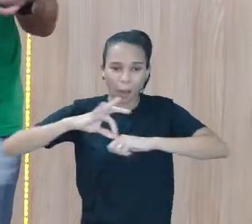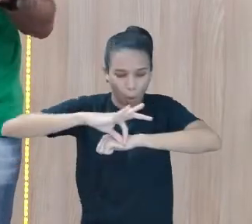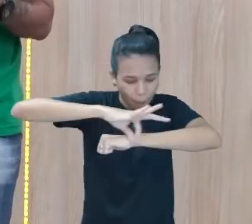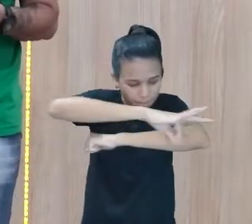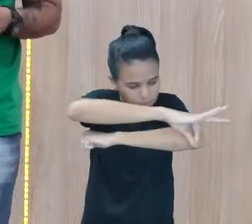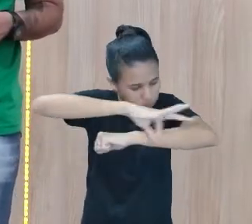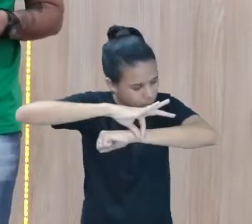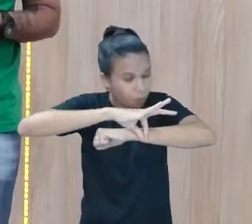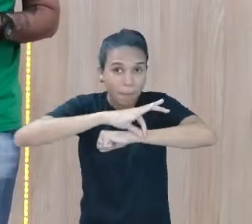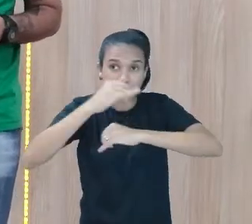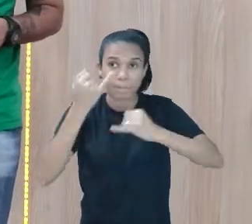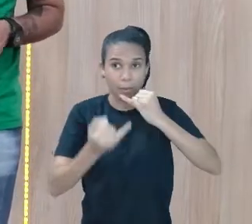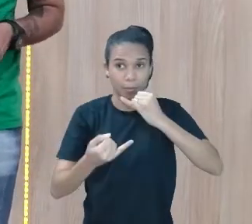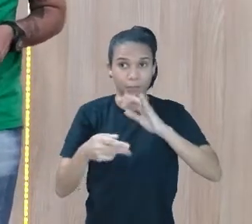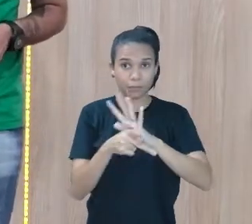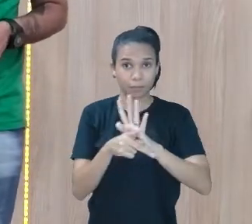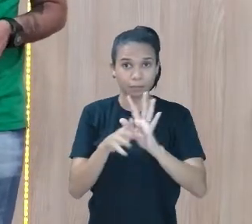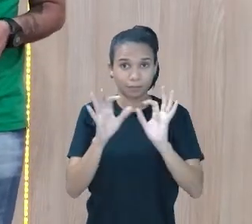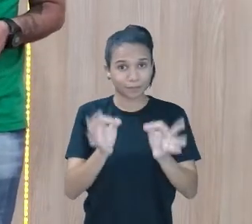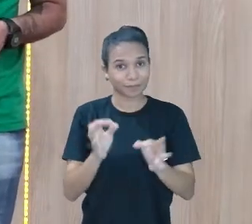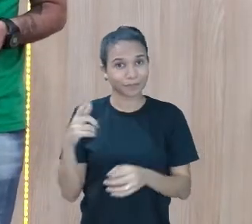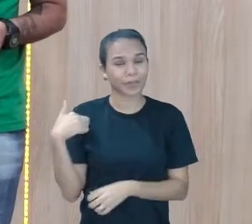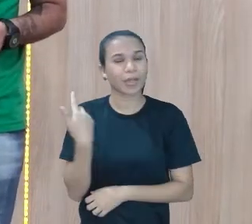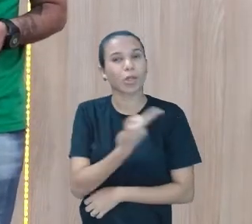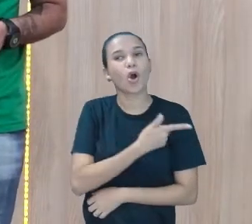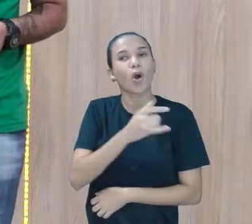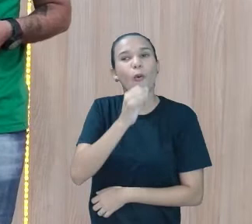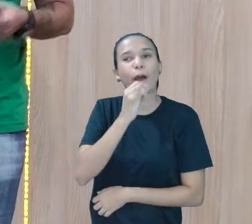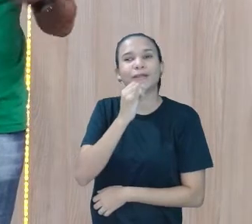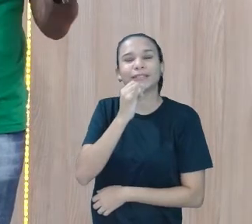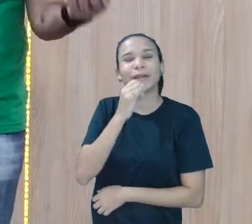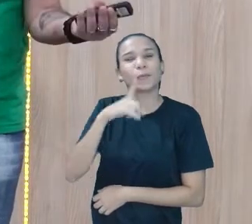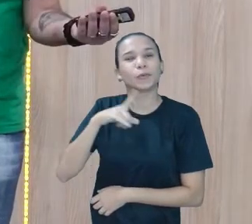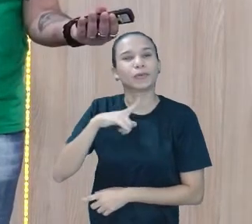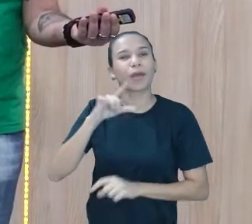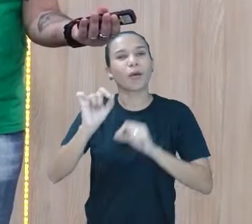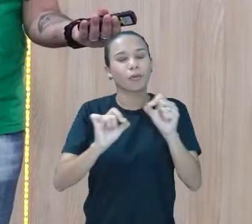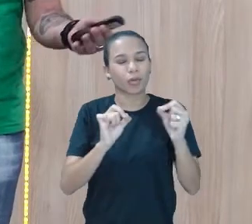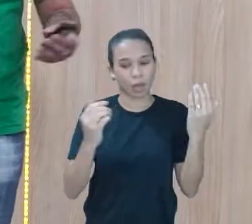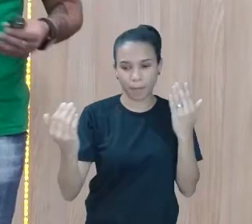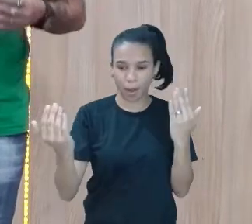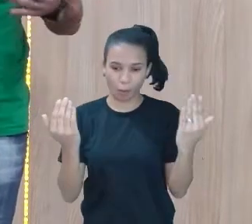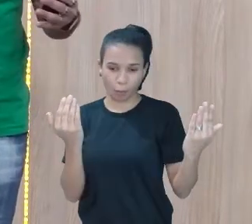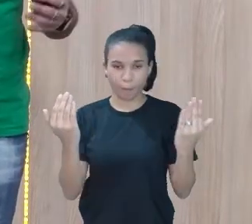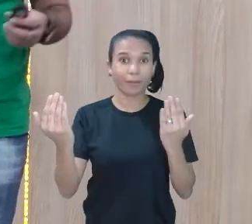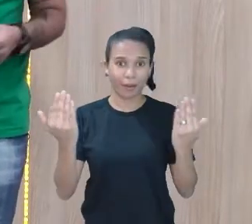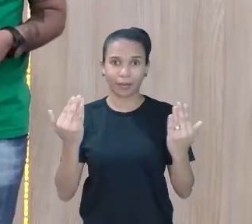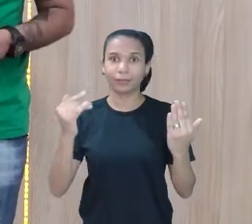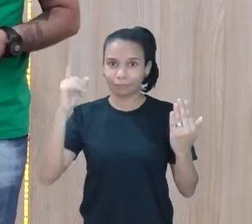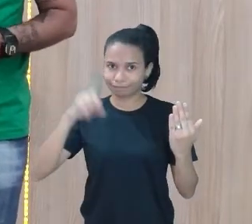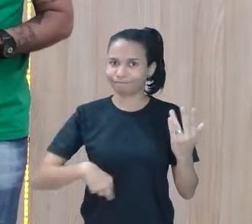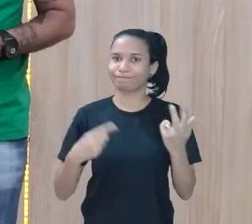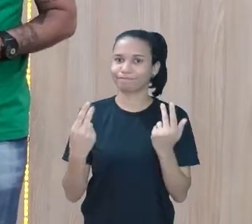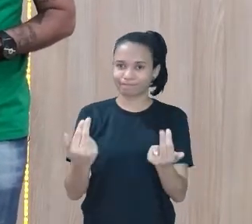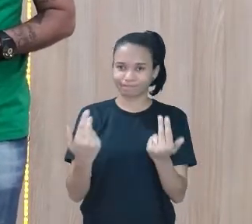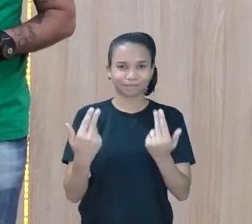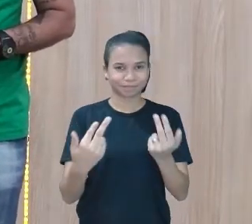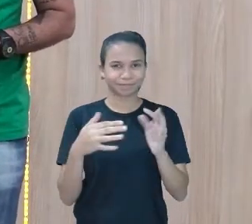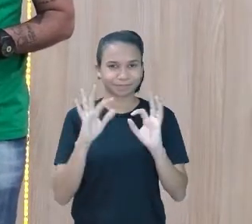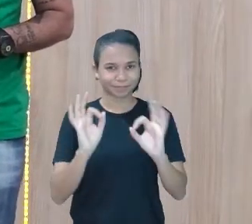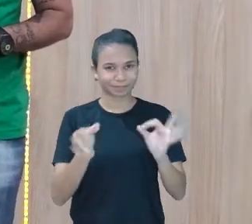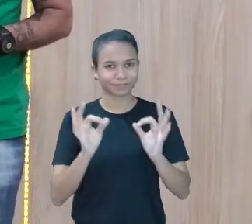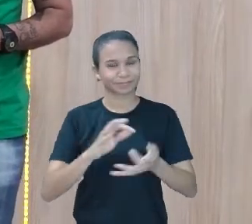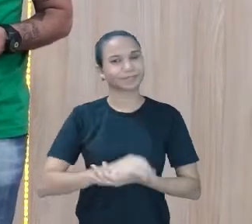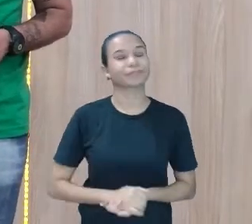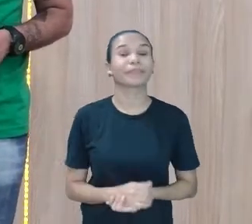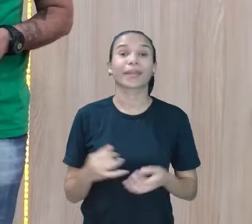fazer parecido como se fosse numa reta numérica. Para a gente pegar um exemplo de reta numérica e uma de uma régua para você ver que é a mesma situação,